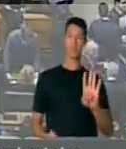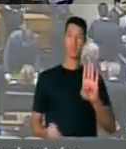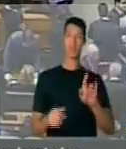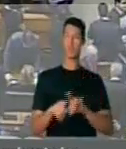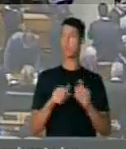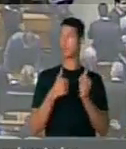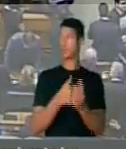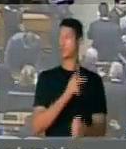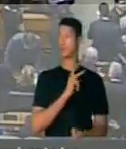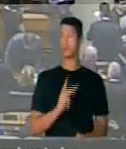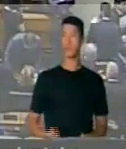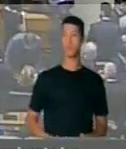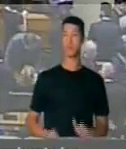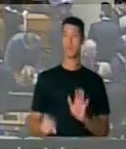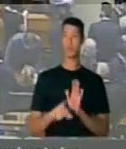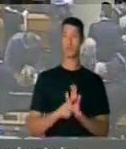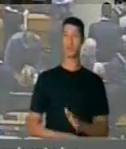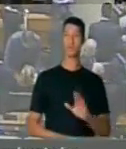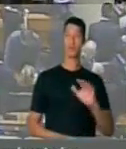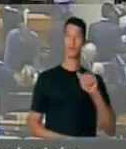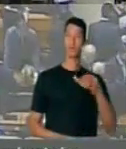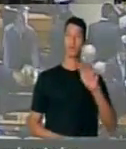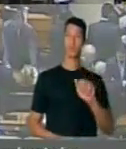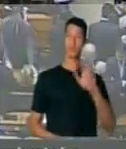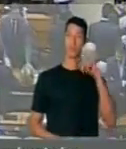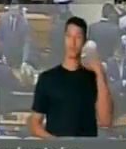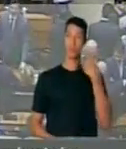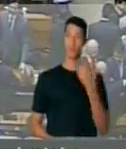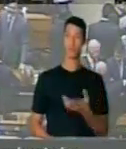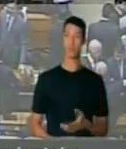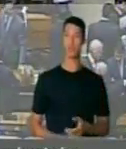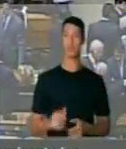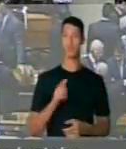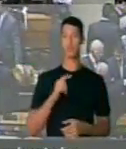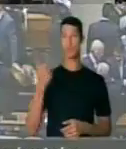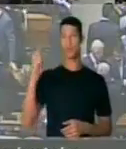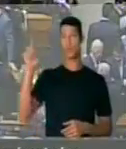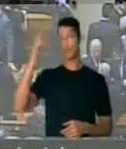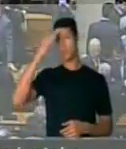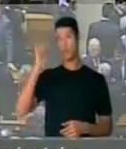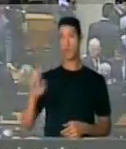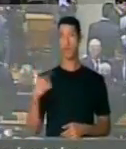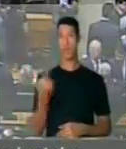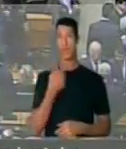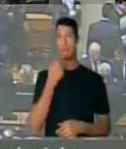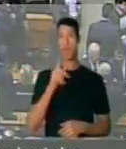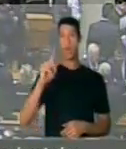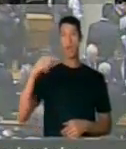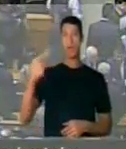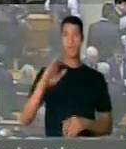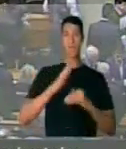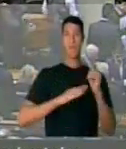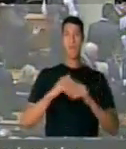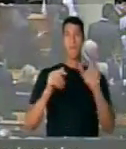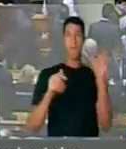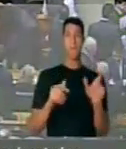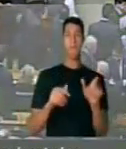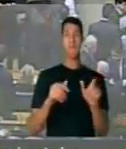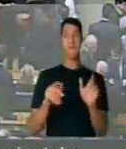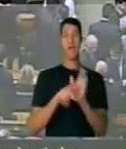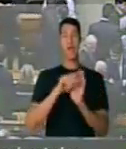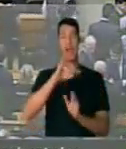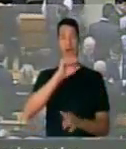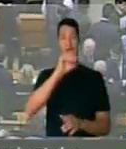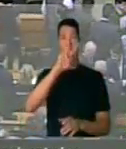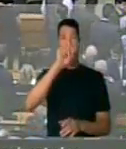candidato então à presidência da Câmara dos Deputados. Aí tem os outros cargos, a gente vai falando para você depois sobre eles, por enquanto, ouvindo então